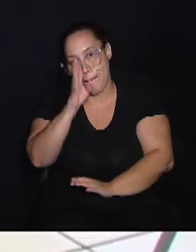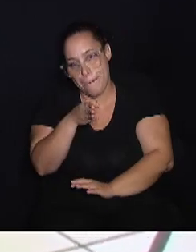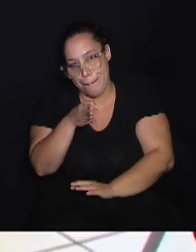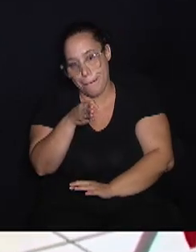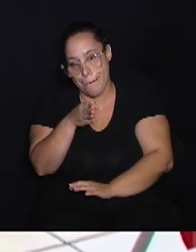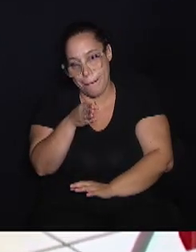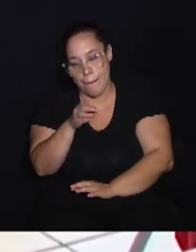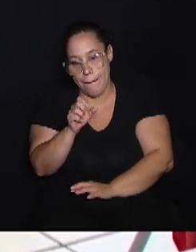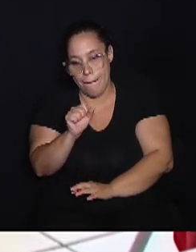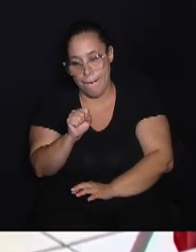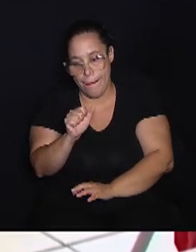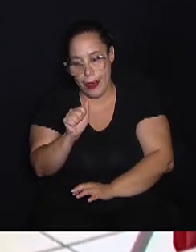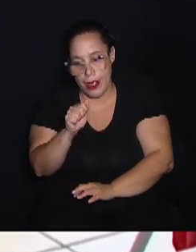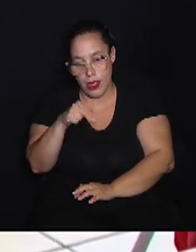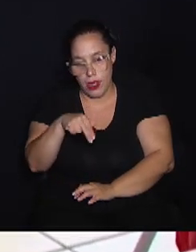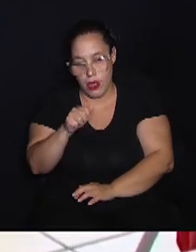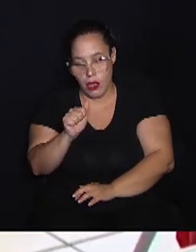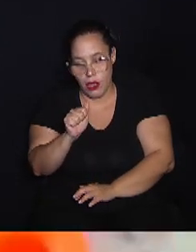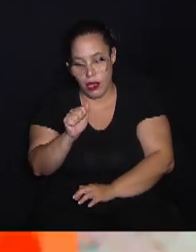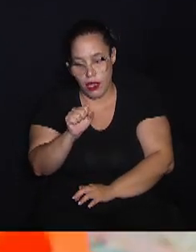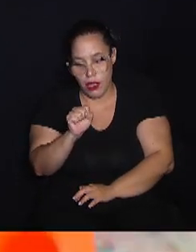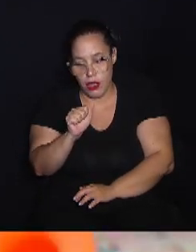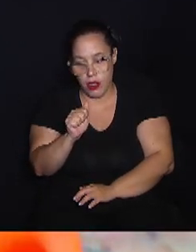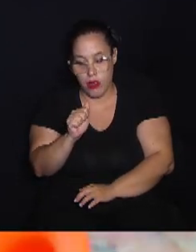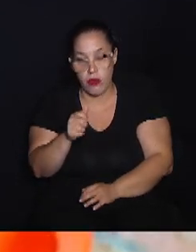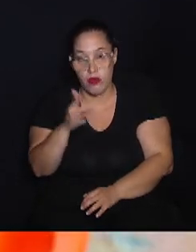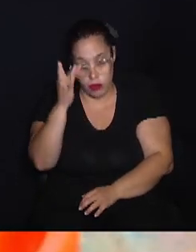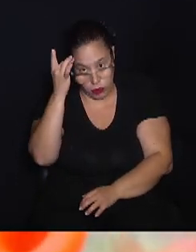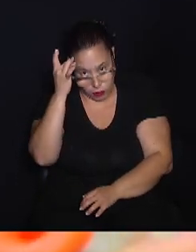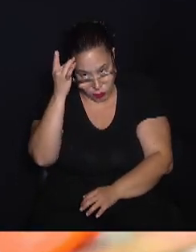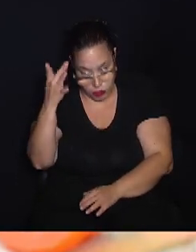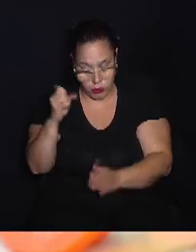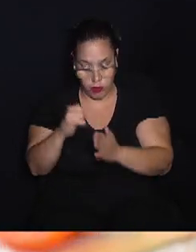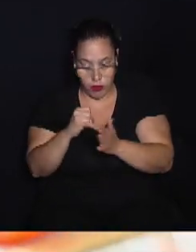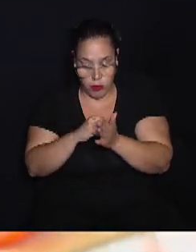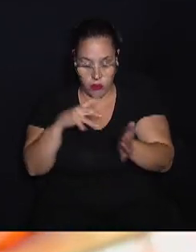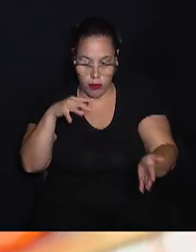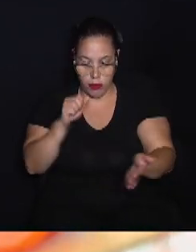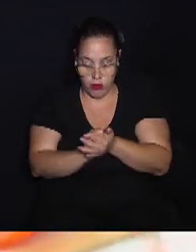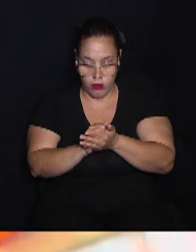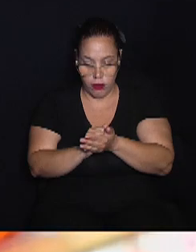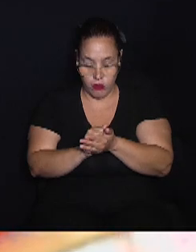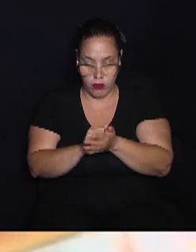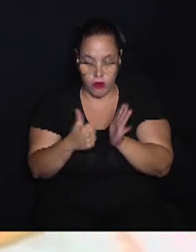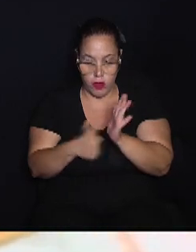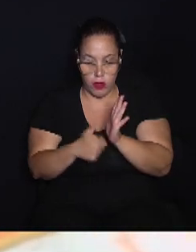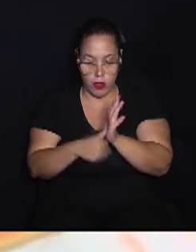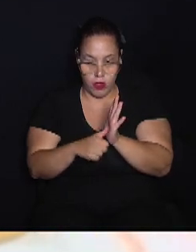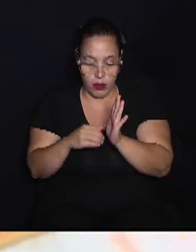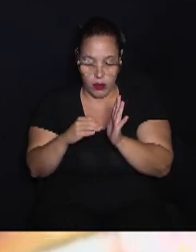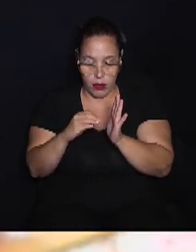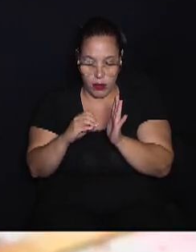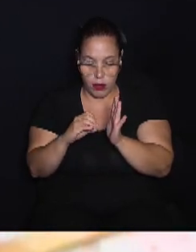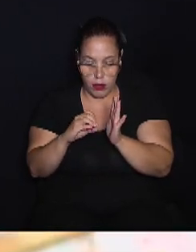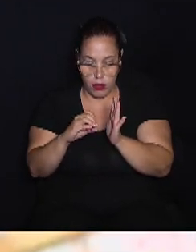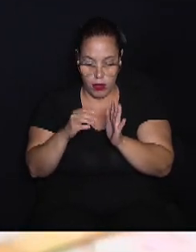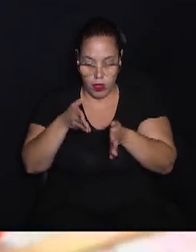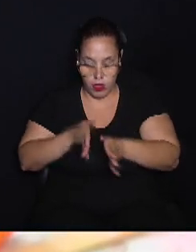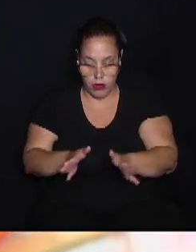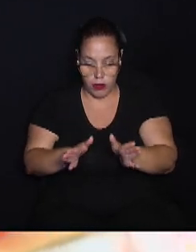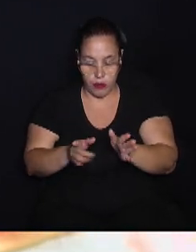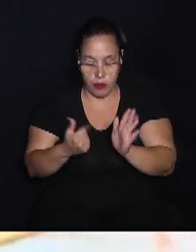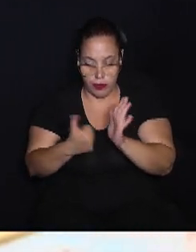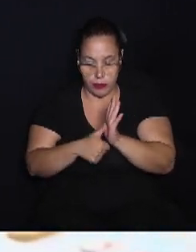diago da sanasa porque ela traz série de informações que facilita o cadastro né o a certidão de nascimento da criança eh e o